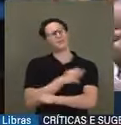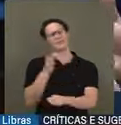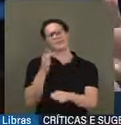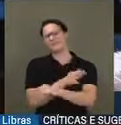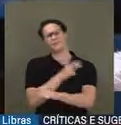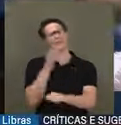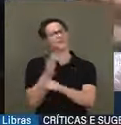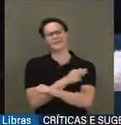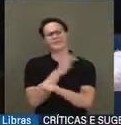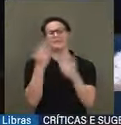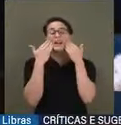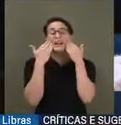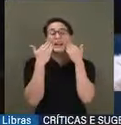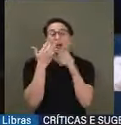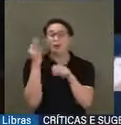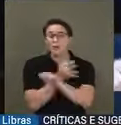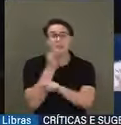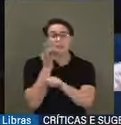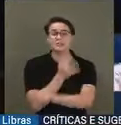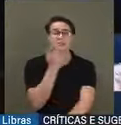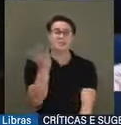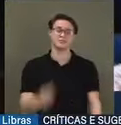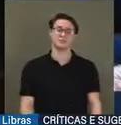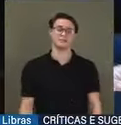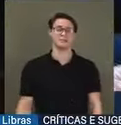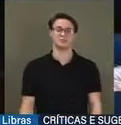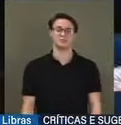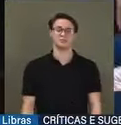verdade está na cara. Vamos lá e coloca. E a gente vai cumprir, finalmente, o nosso papel.